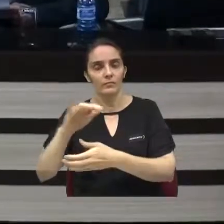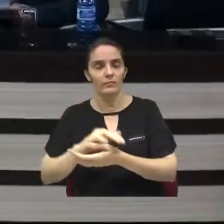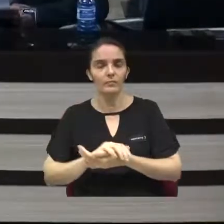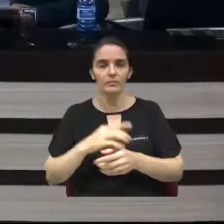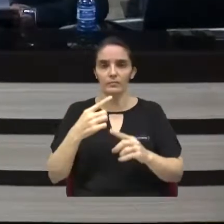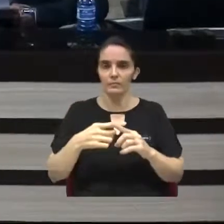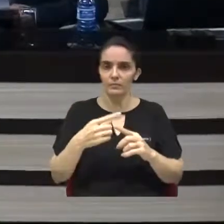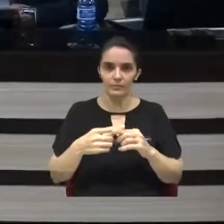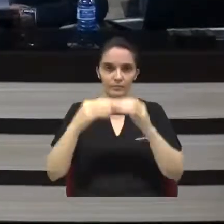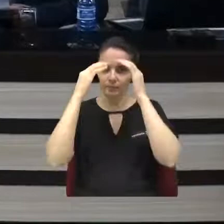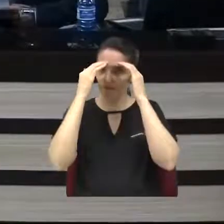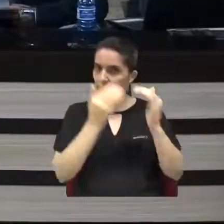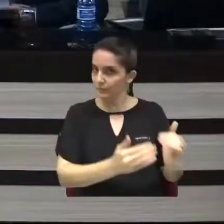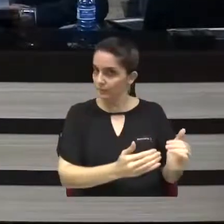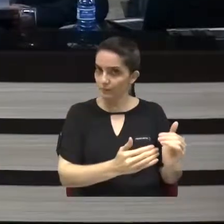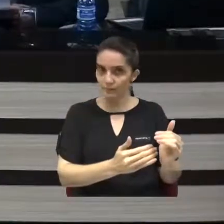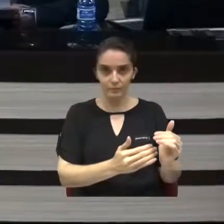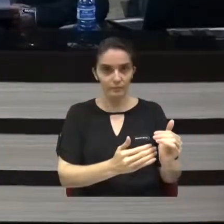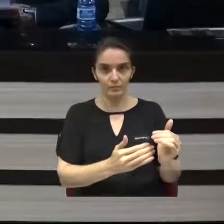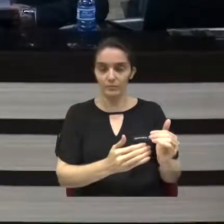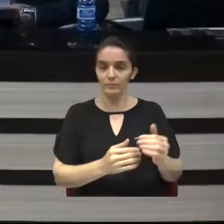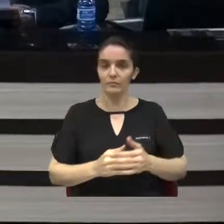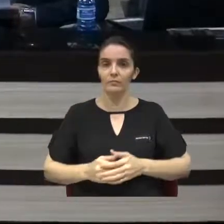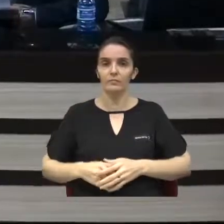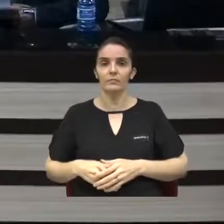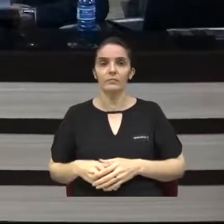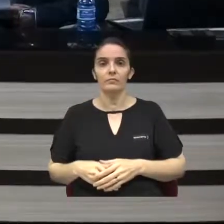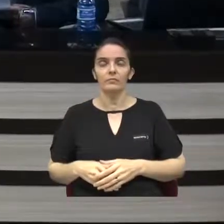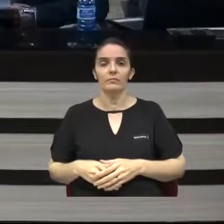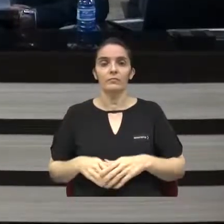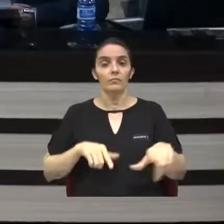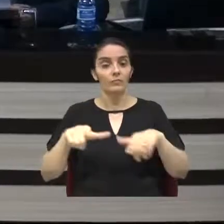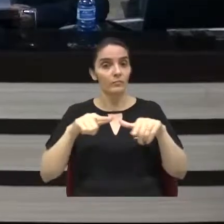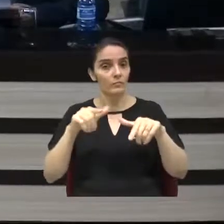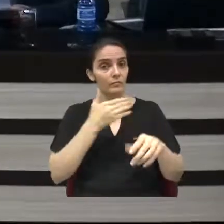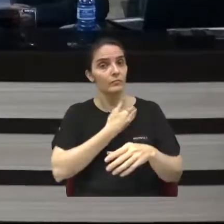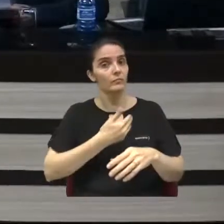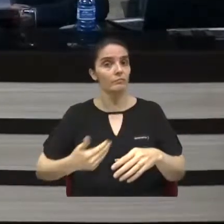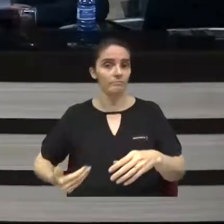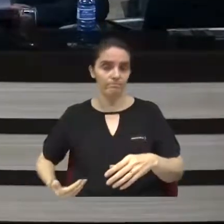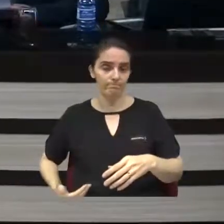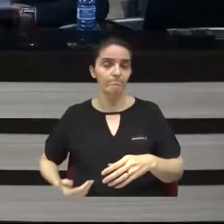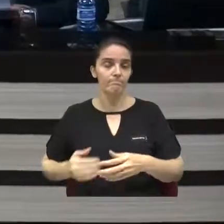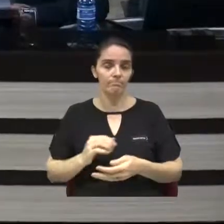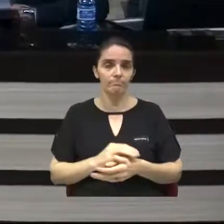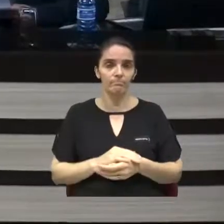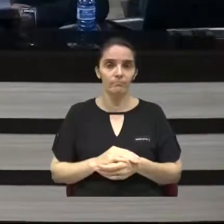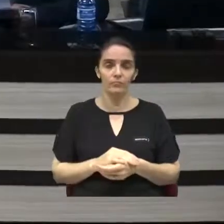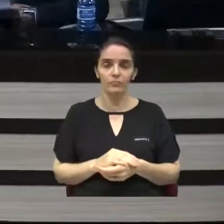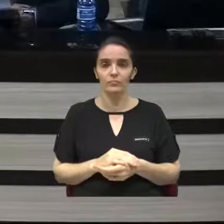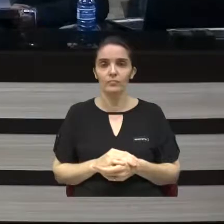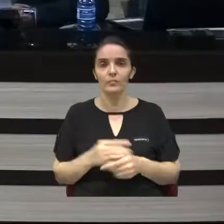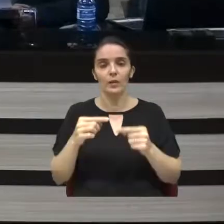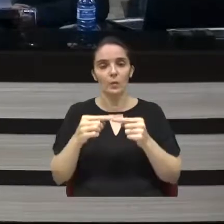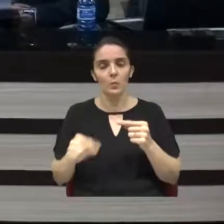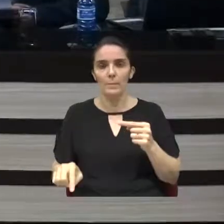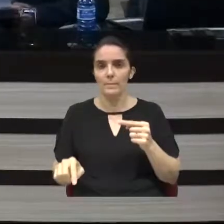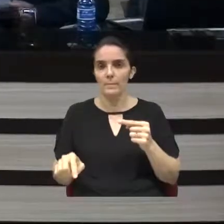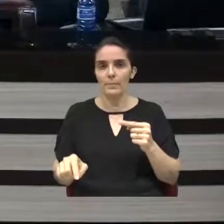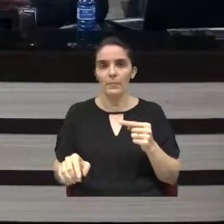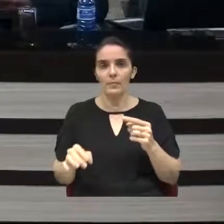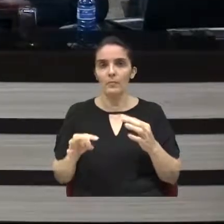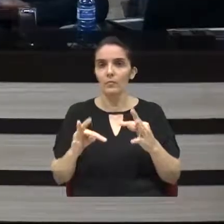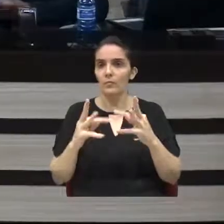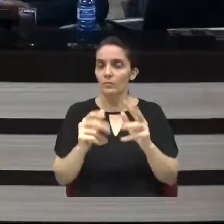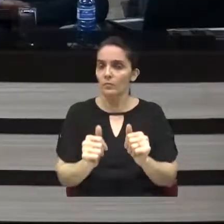falta de decoro na sua conduta pública em face de o aludido edil não ter respeitado